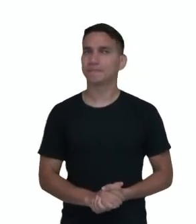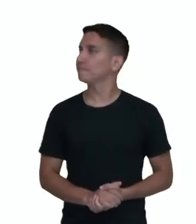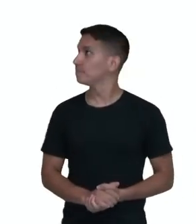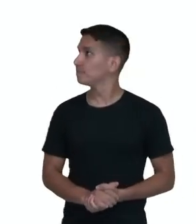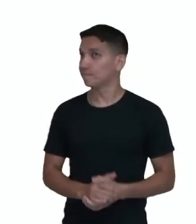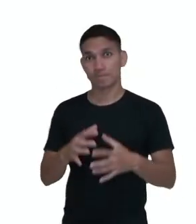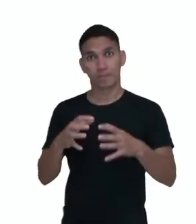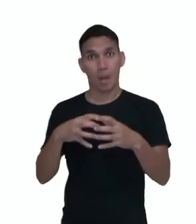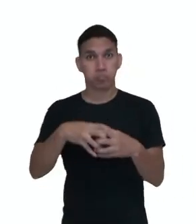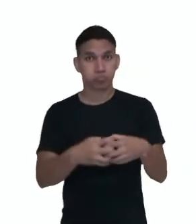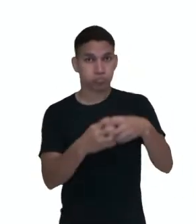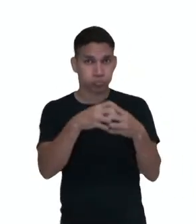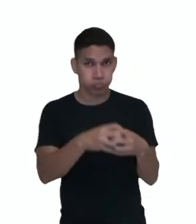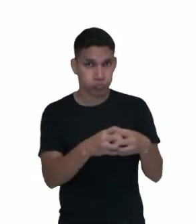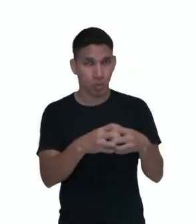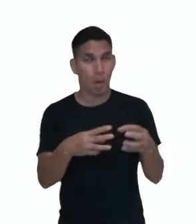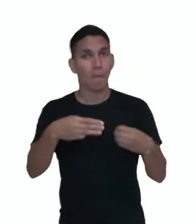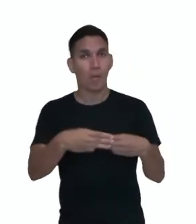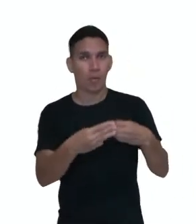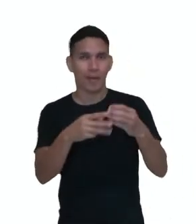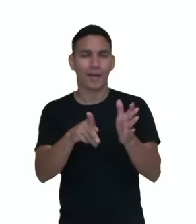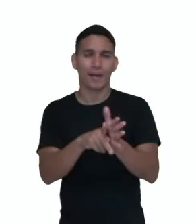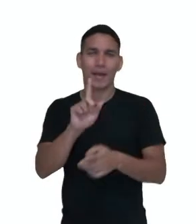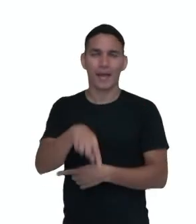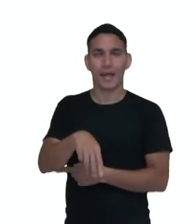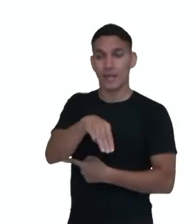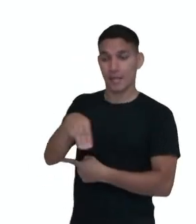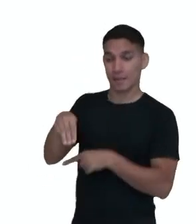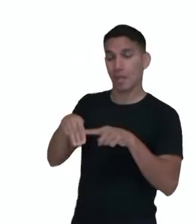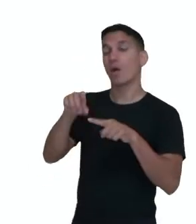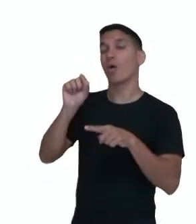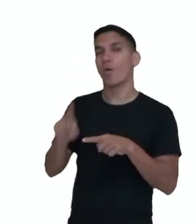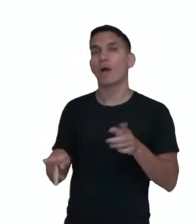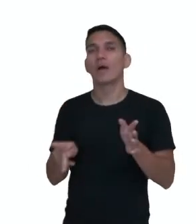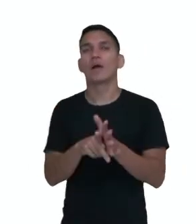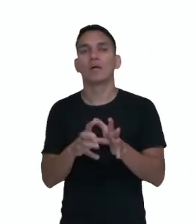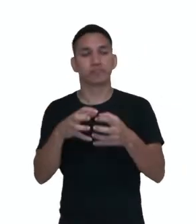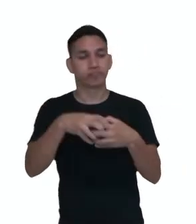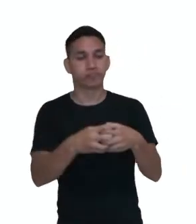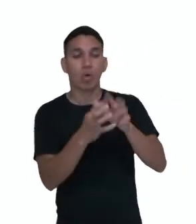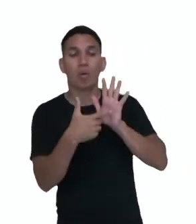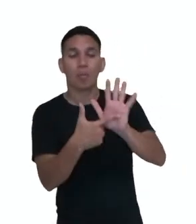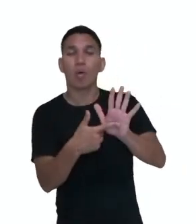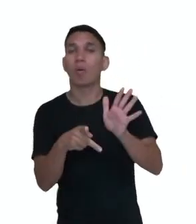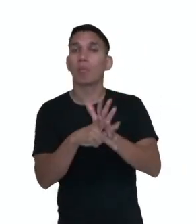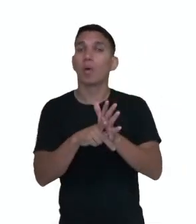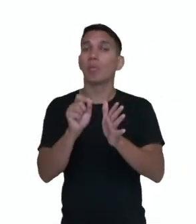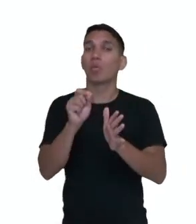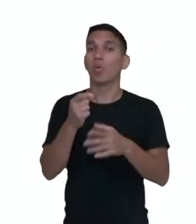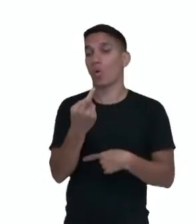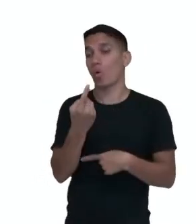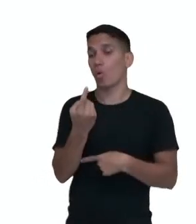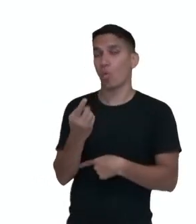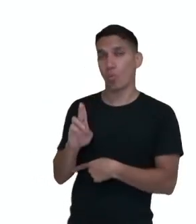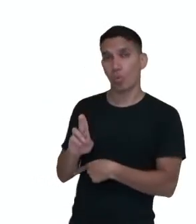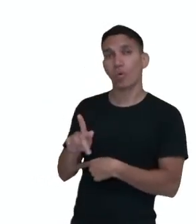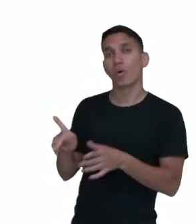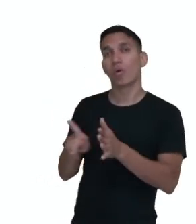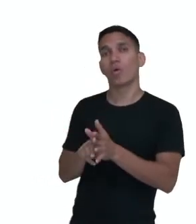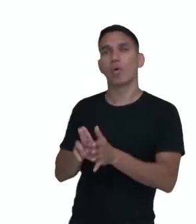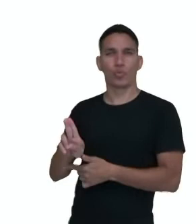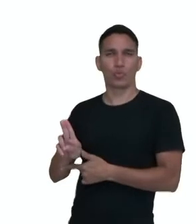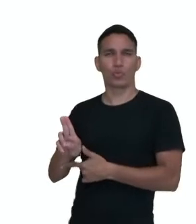A massa molecular, que é MM, é a massa de uma molécula expressa a partir da unidade de massa atômica